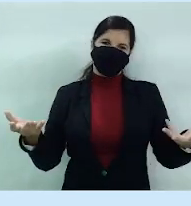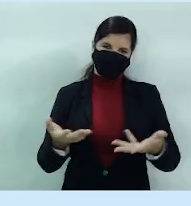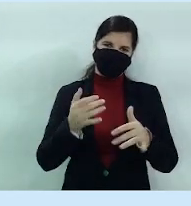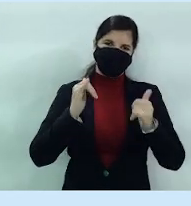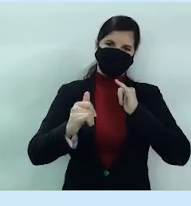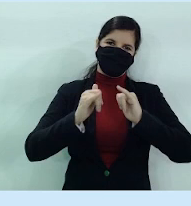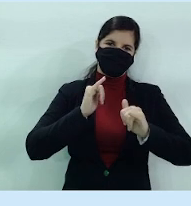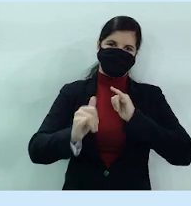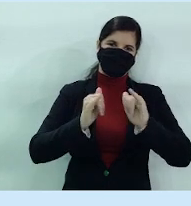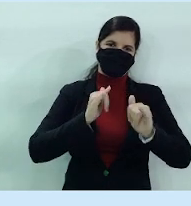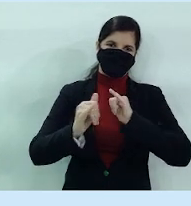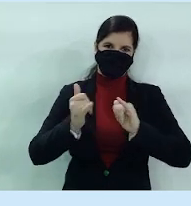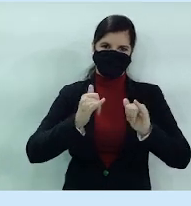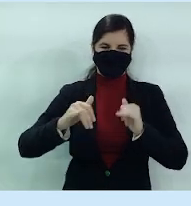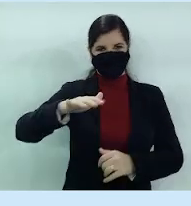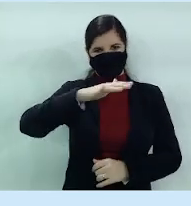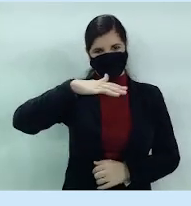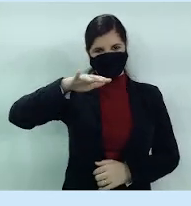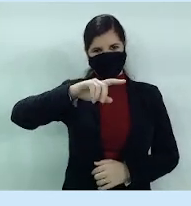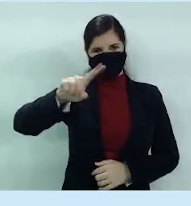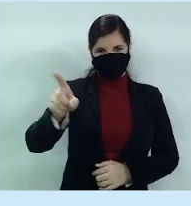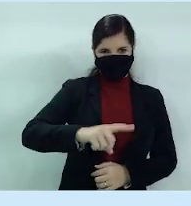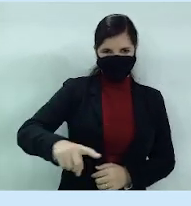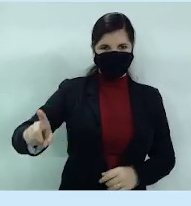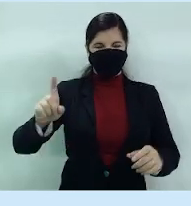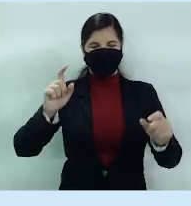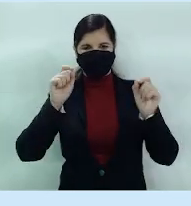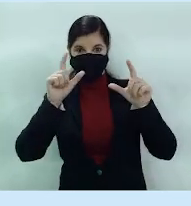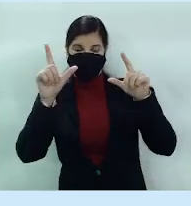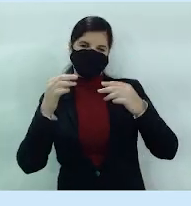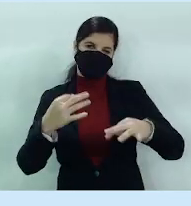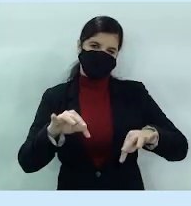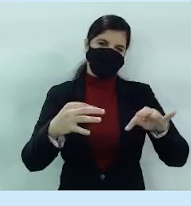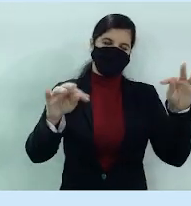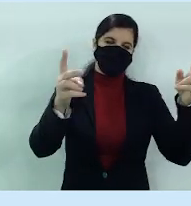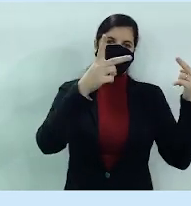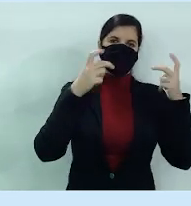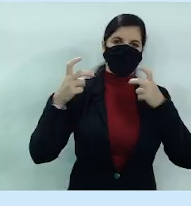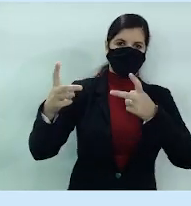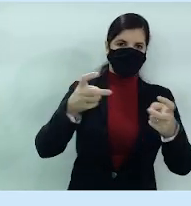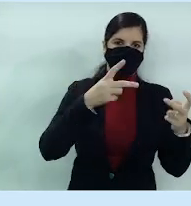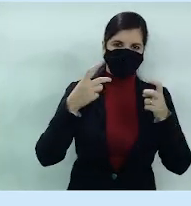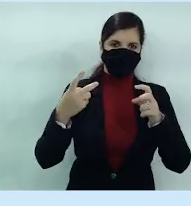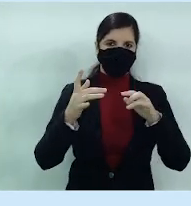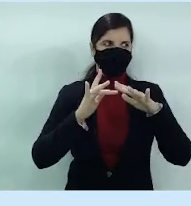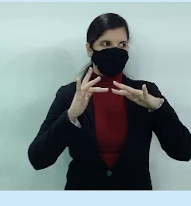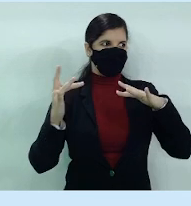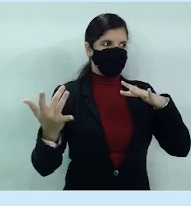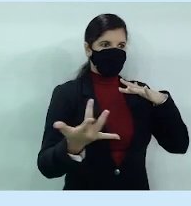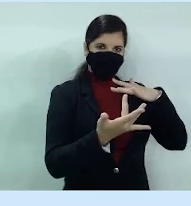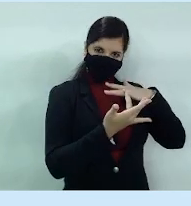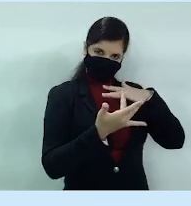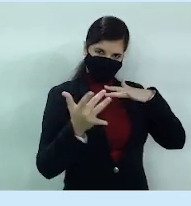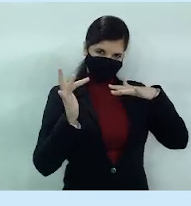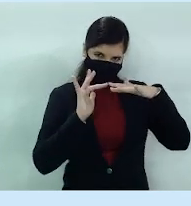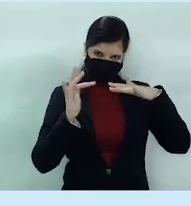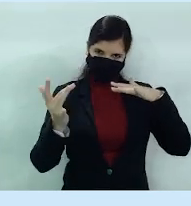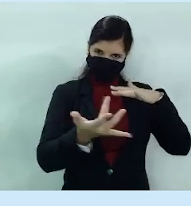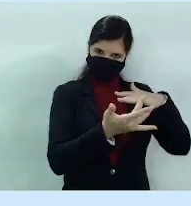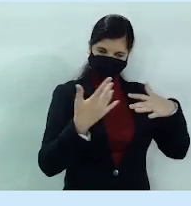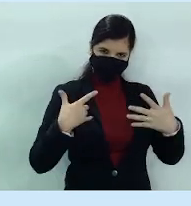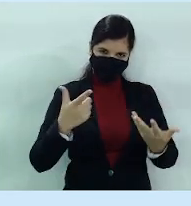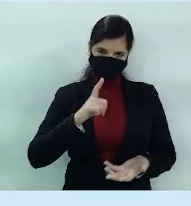nessa geração Z, essa geração que está aí ligada nessas tecnologias, estão acompanhando as redes sociais, vem